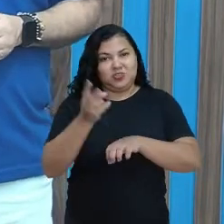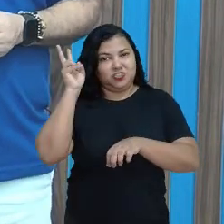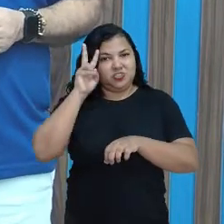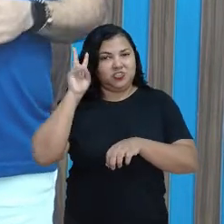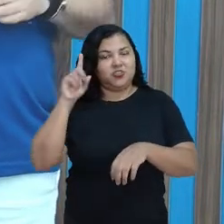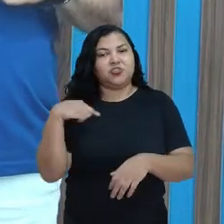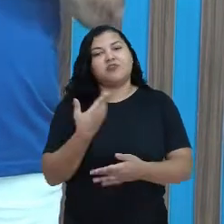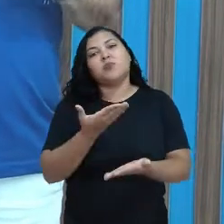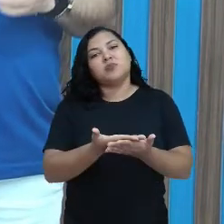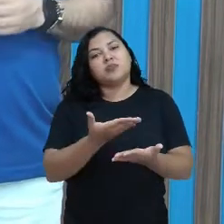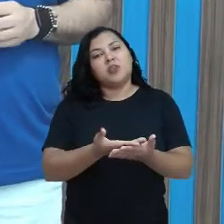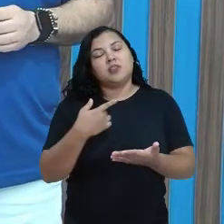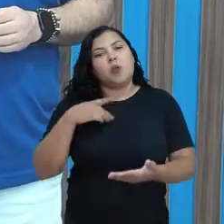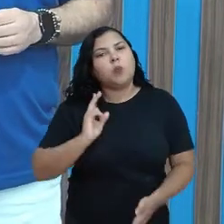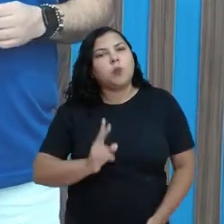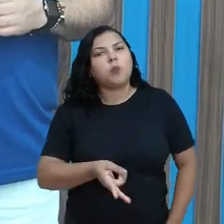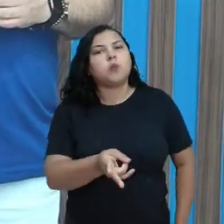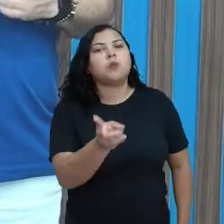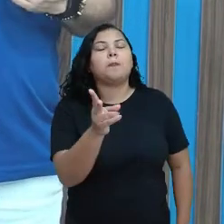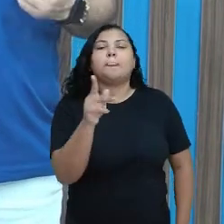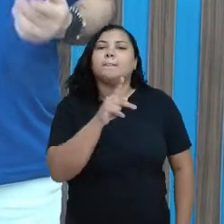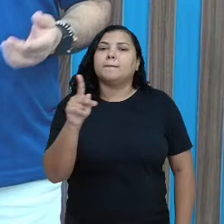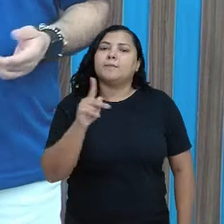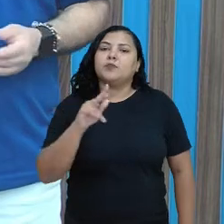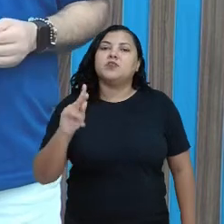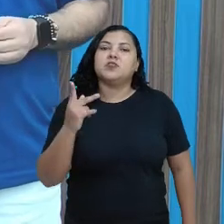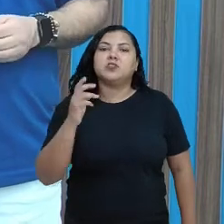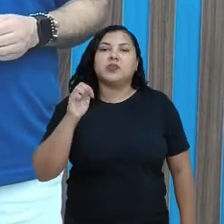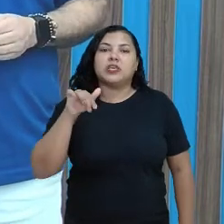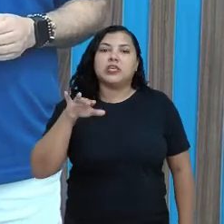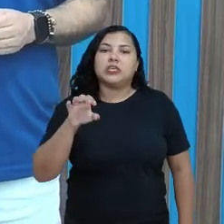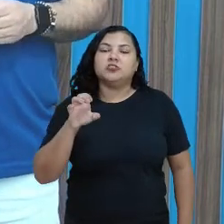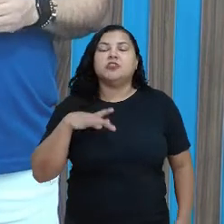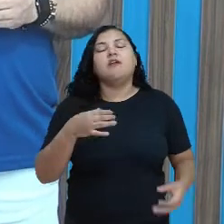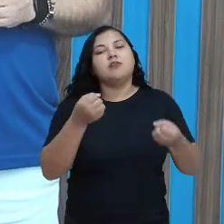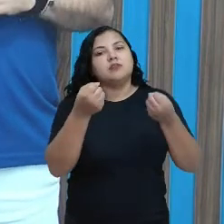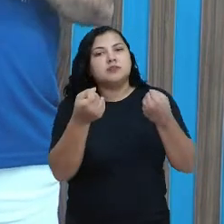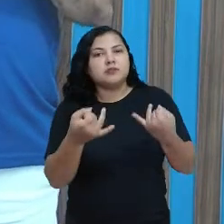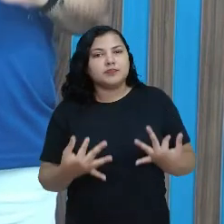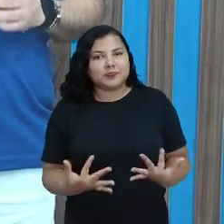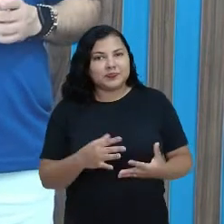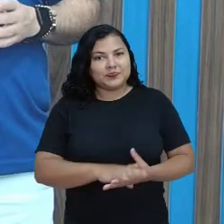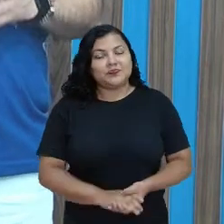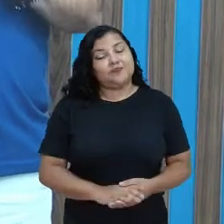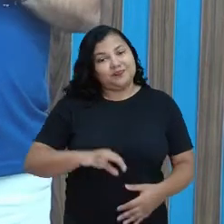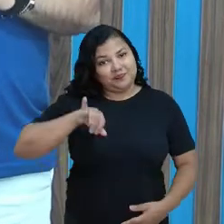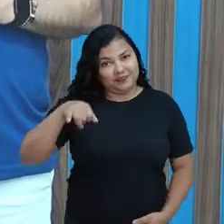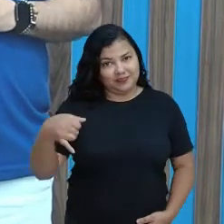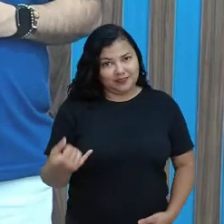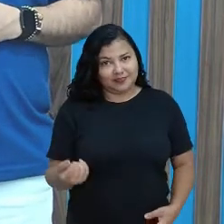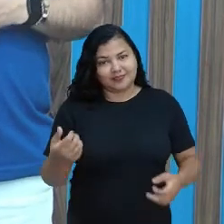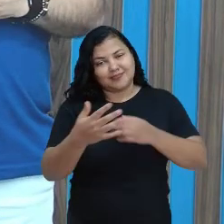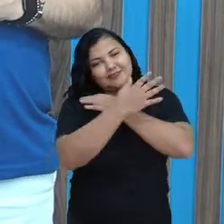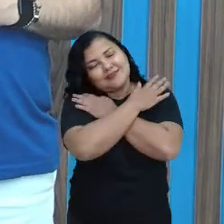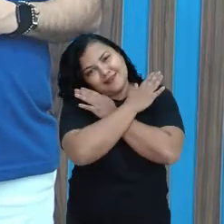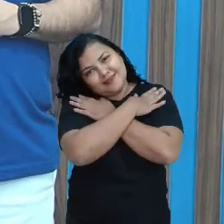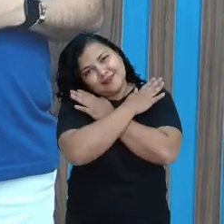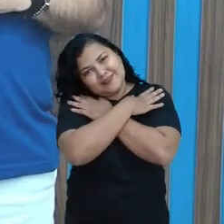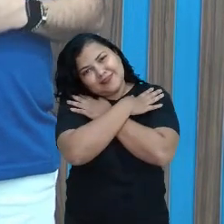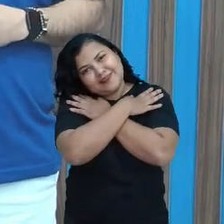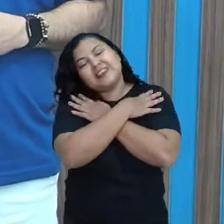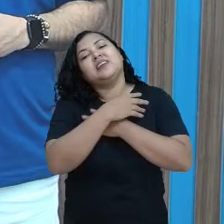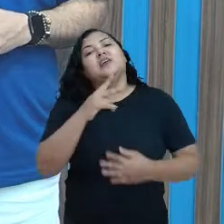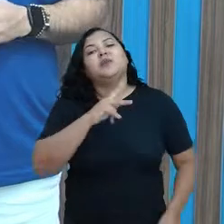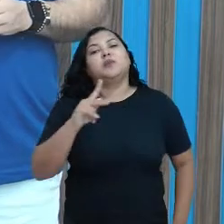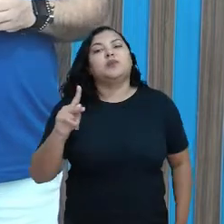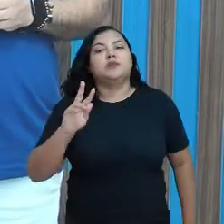mais uma aula, dando continuidade aí ao que o professor Henrique estava trabalhando. Então, aproveitar para mandar um abraço bem grande aí para o